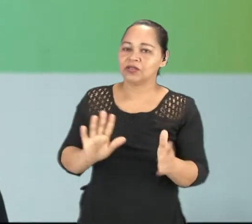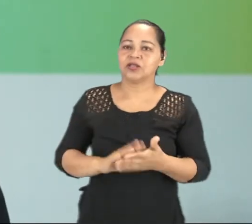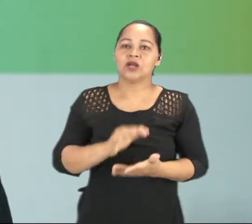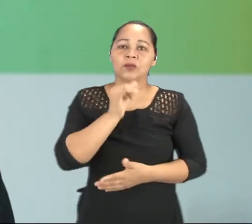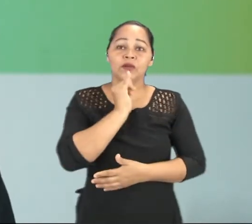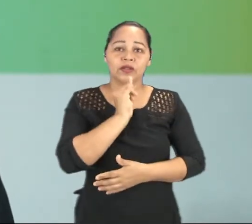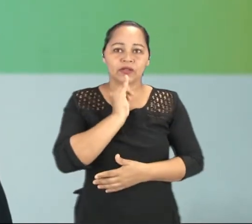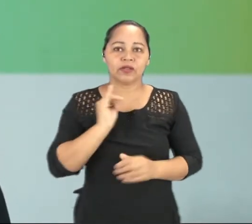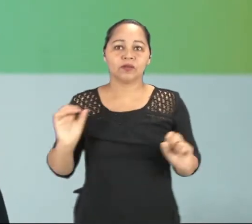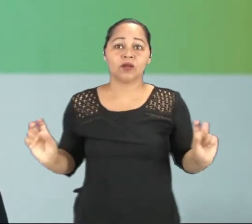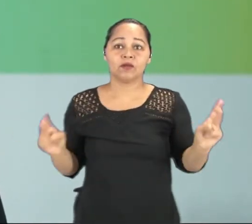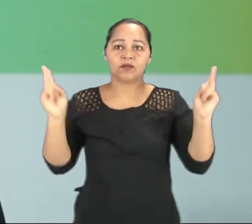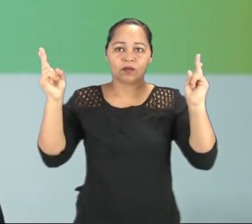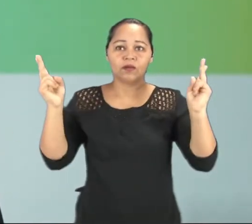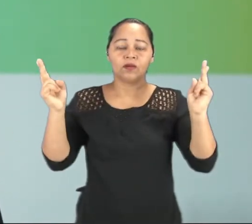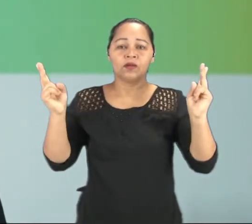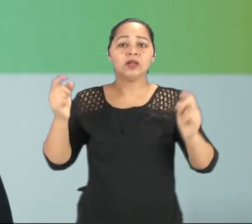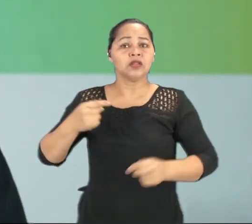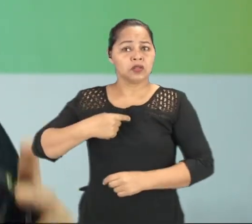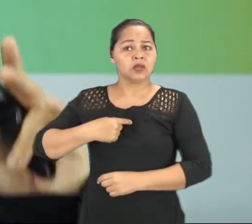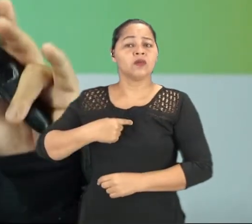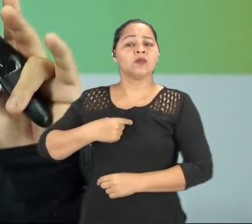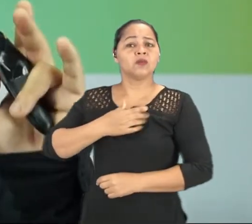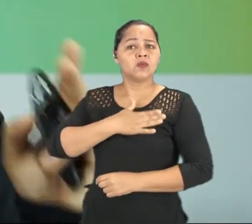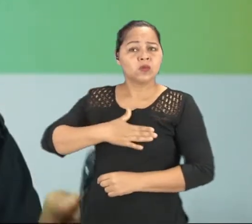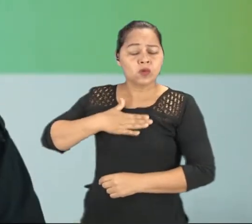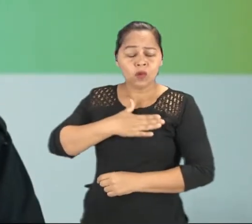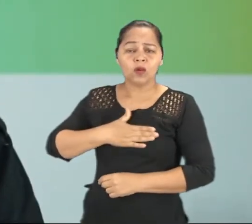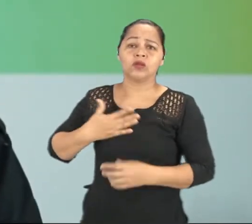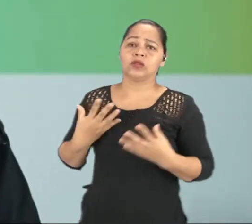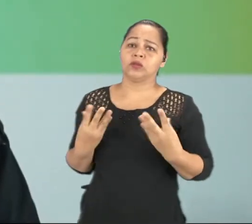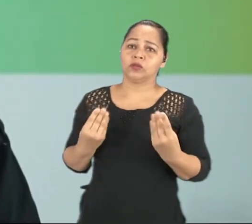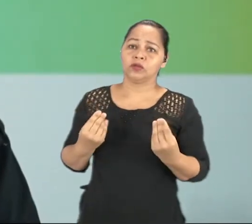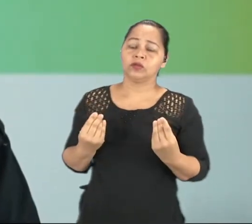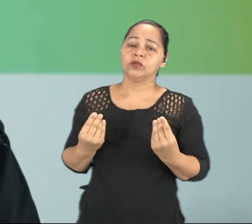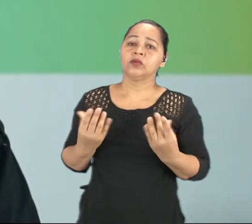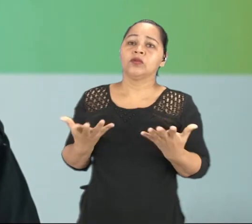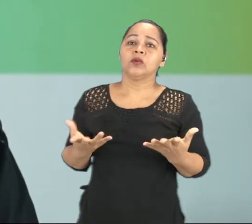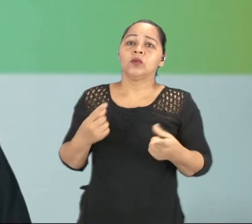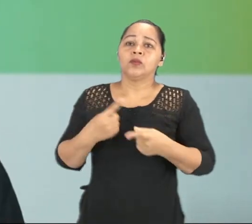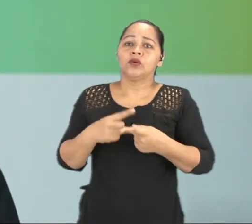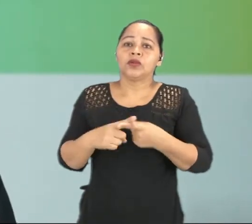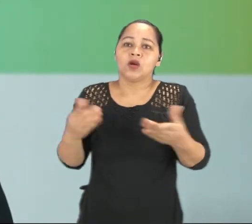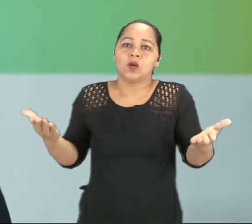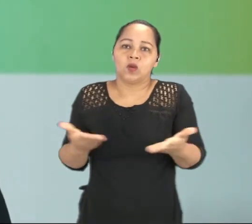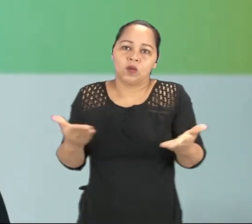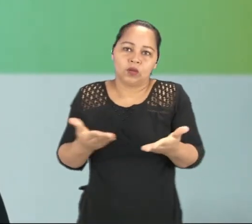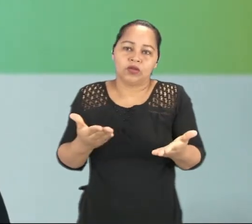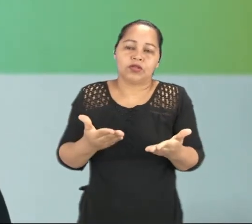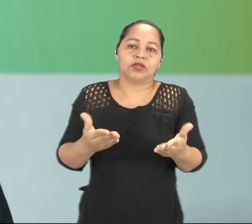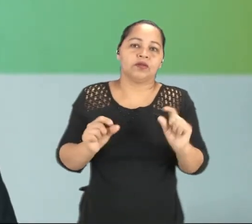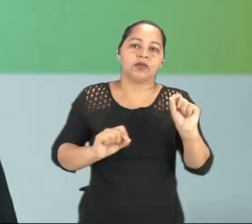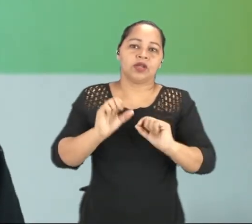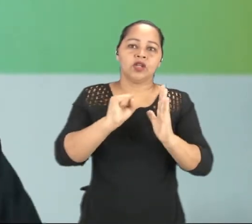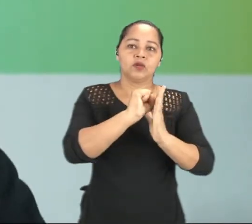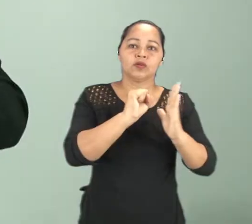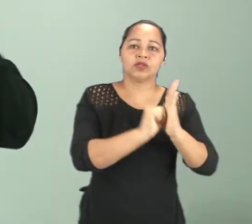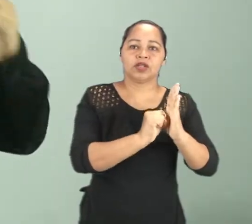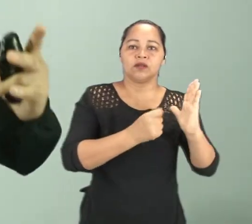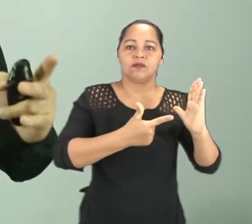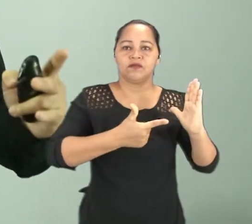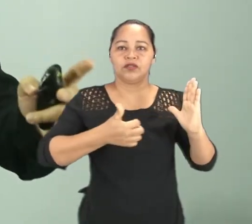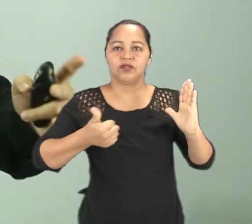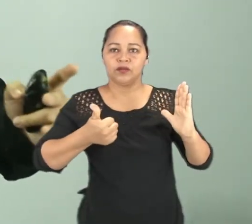esse é um valor que eu considero muito. Apesar de vivermos no século XXI, onde